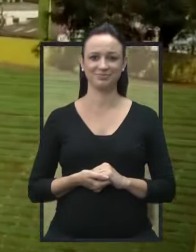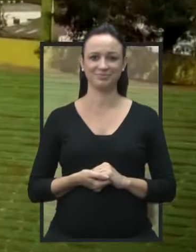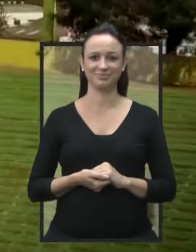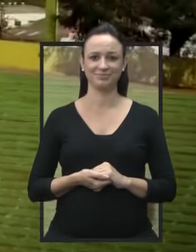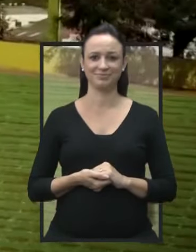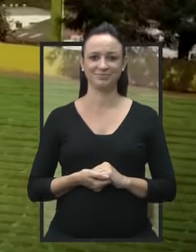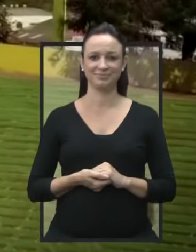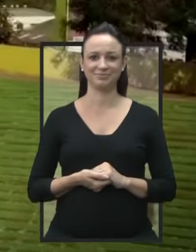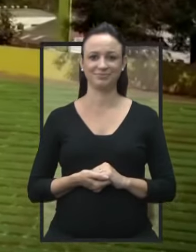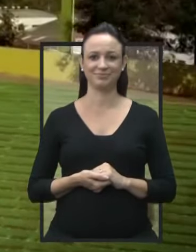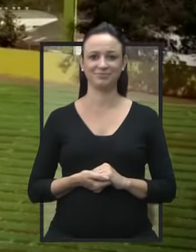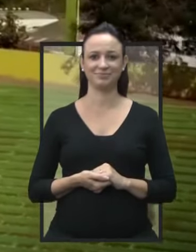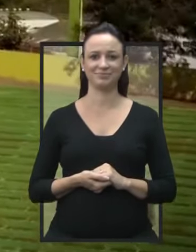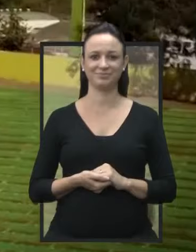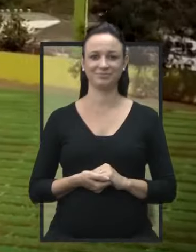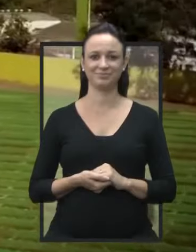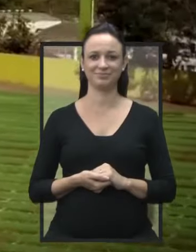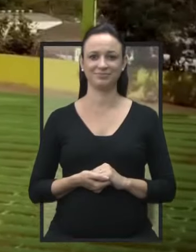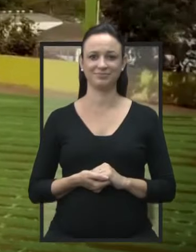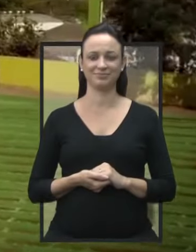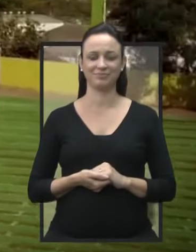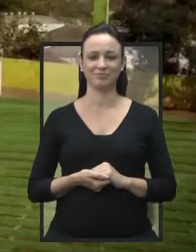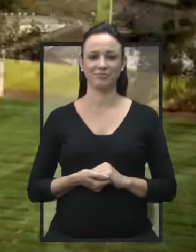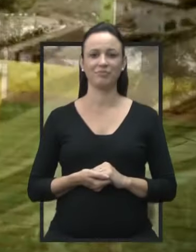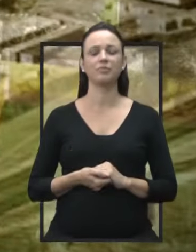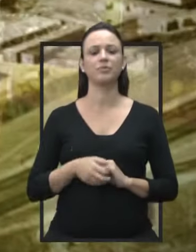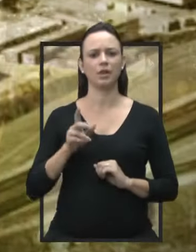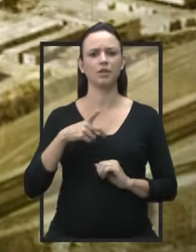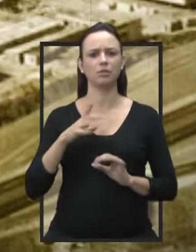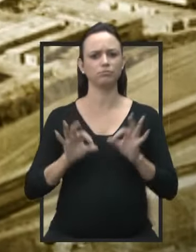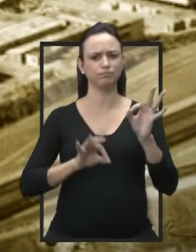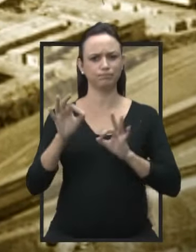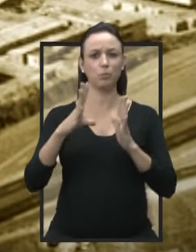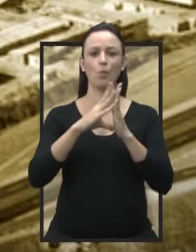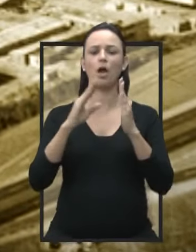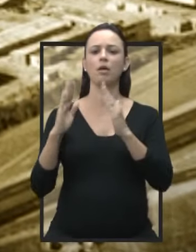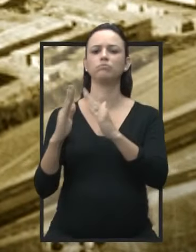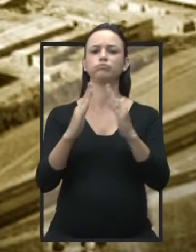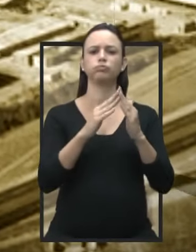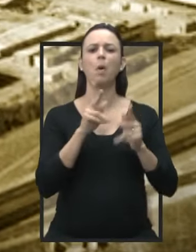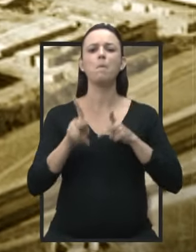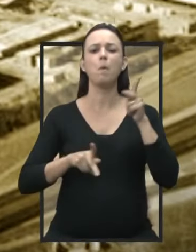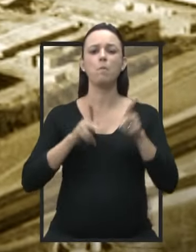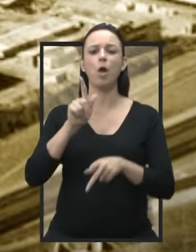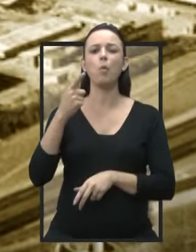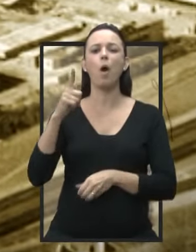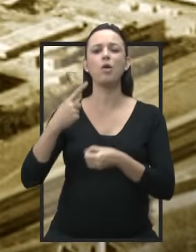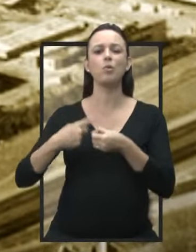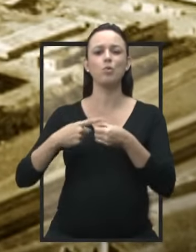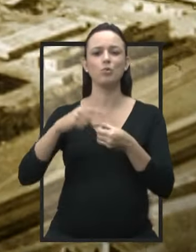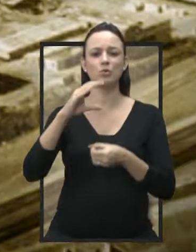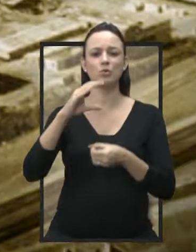orgulho da cidade. E até um projeto modelo de habitação popular em Guarulhos, o Parque Secap,